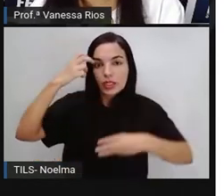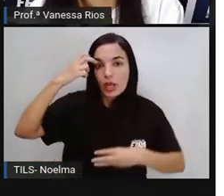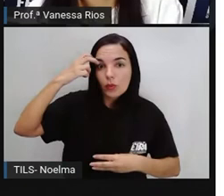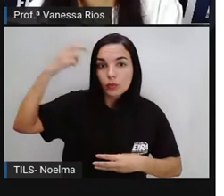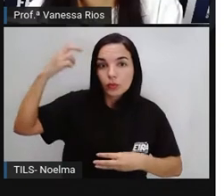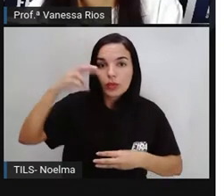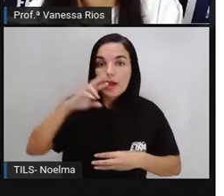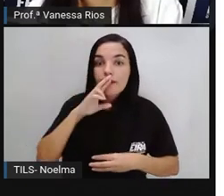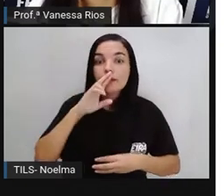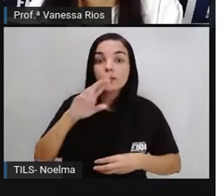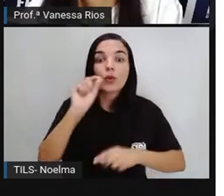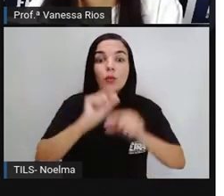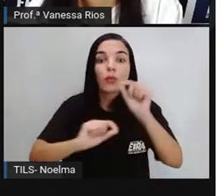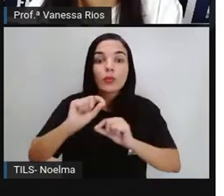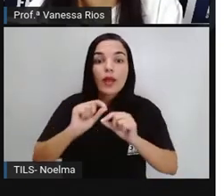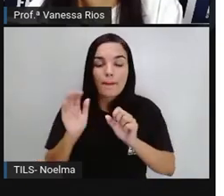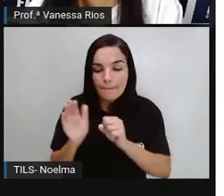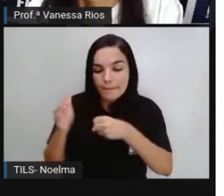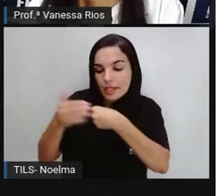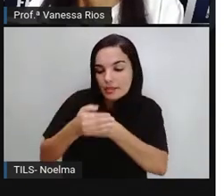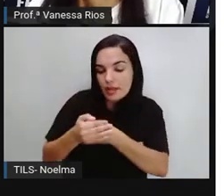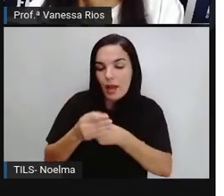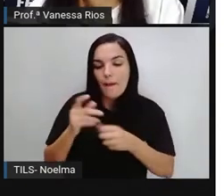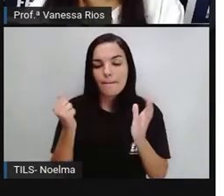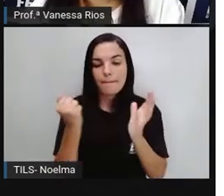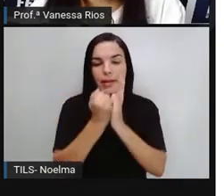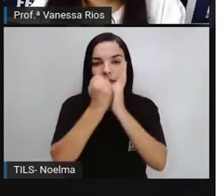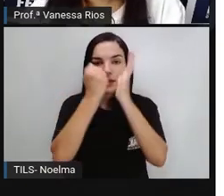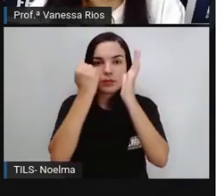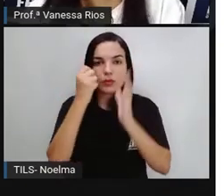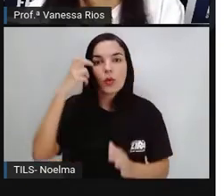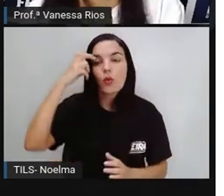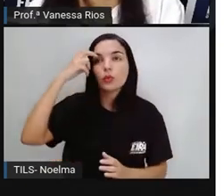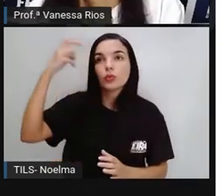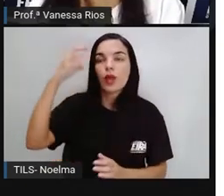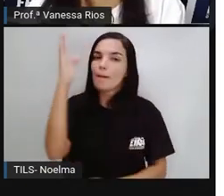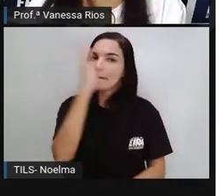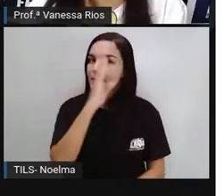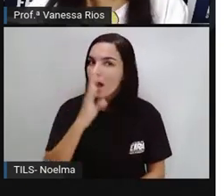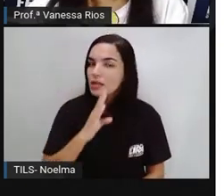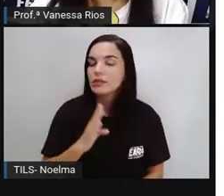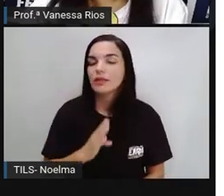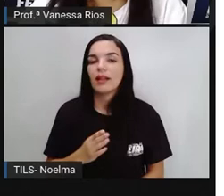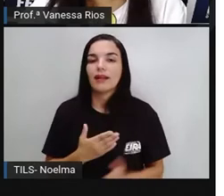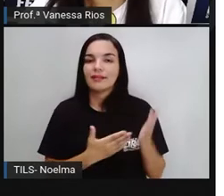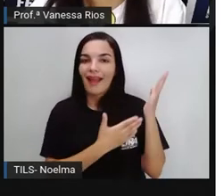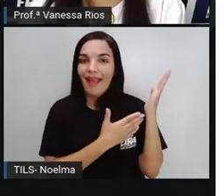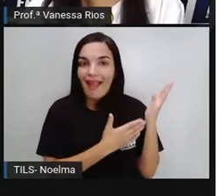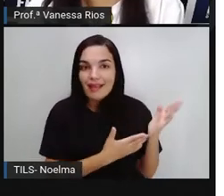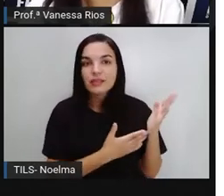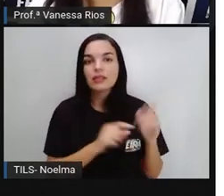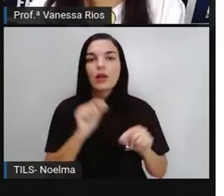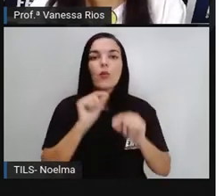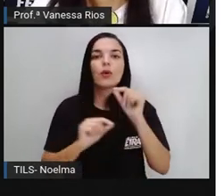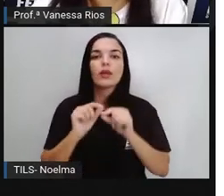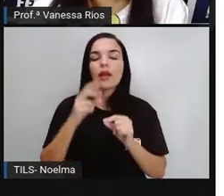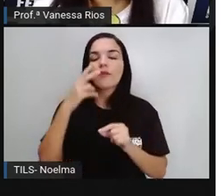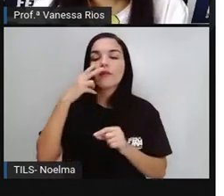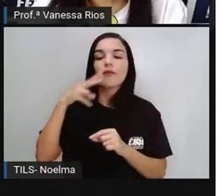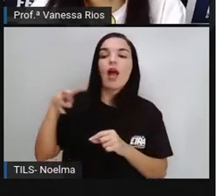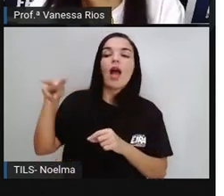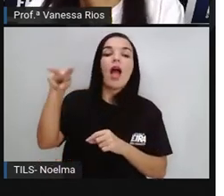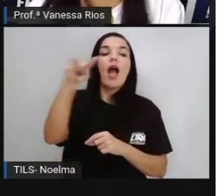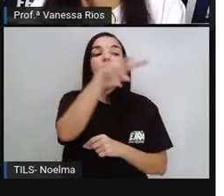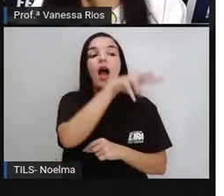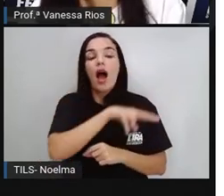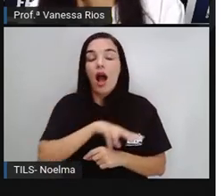pela preservação do patrimônio cultural brasileiro. Então, este outro órgão, né, vai fazer o